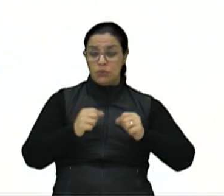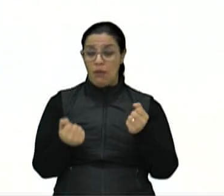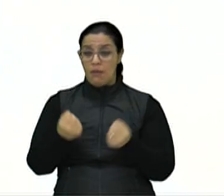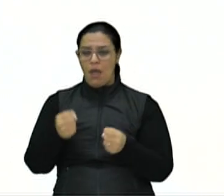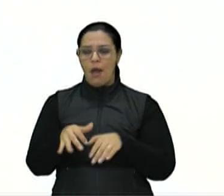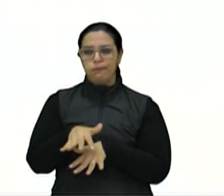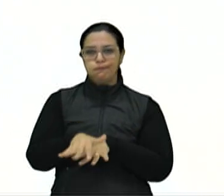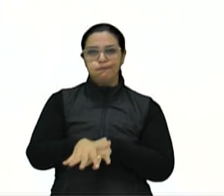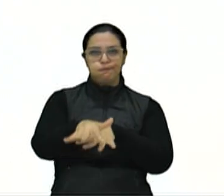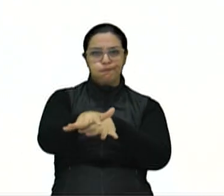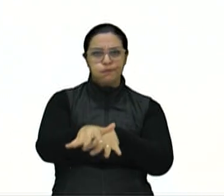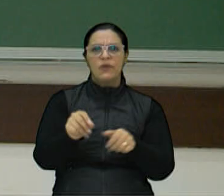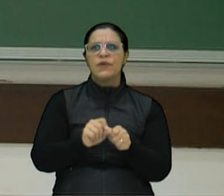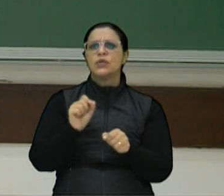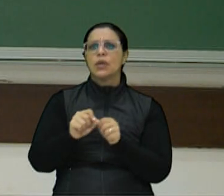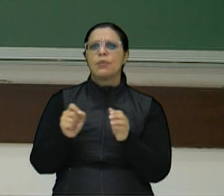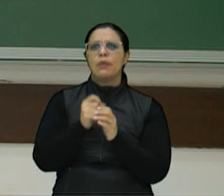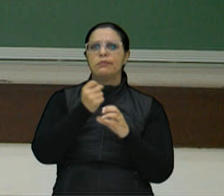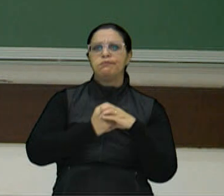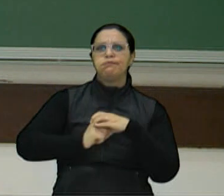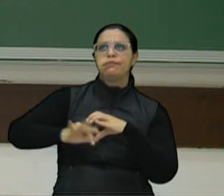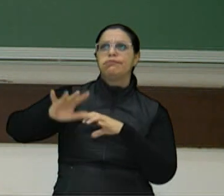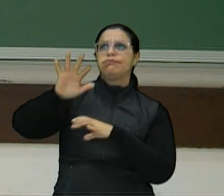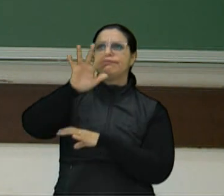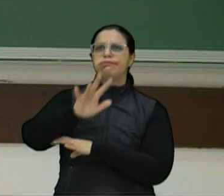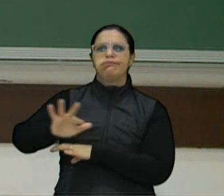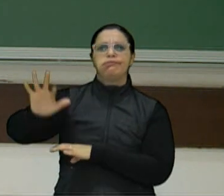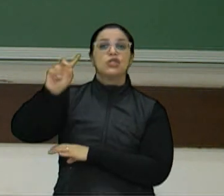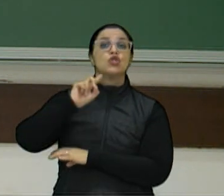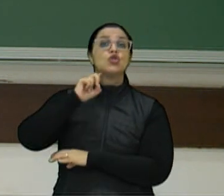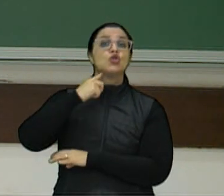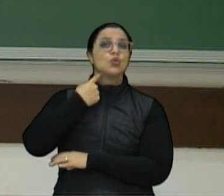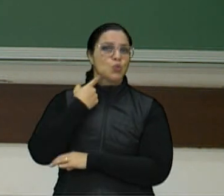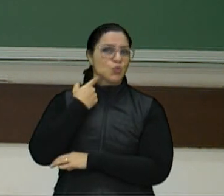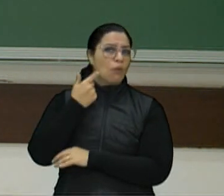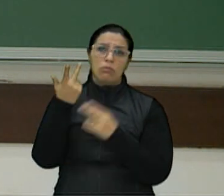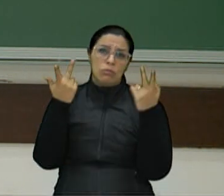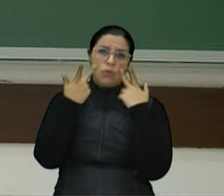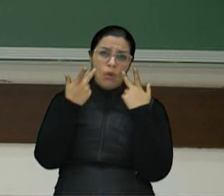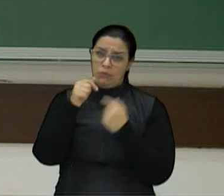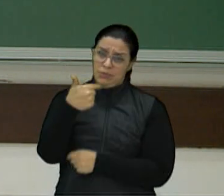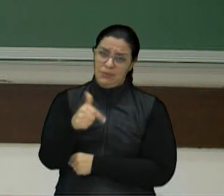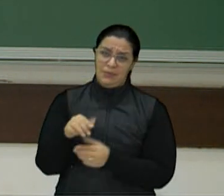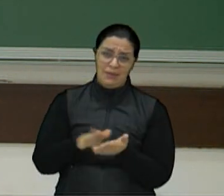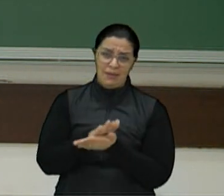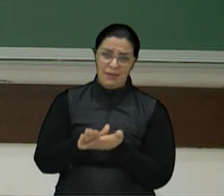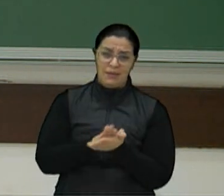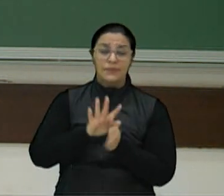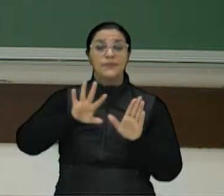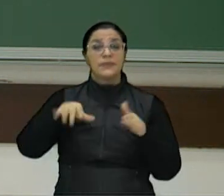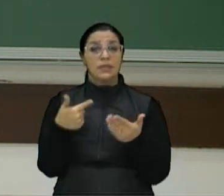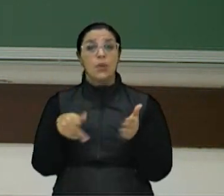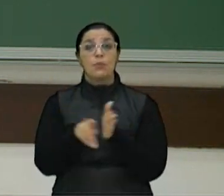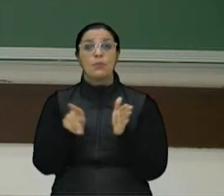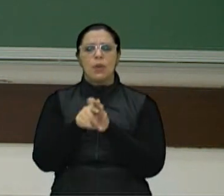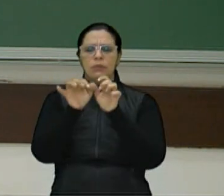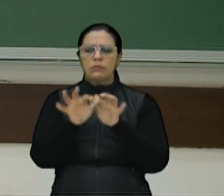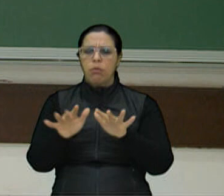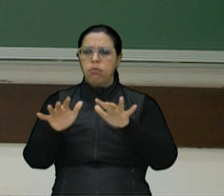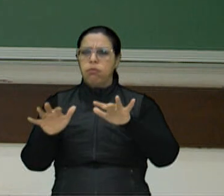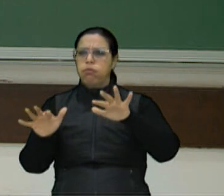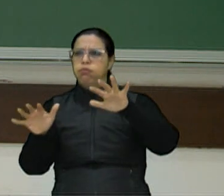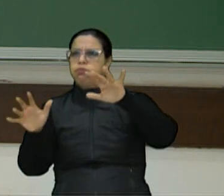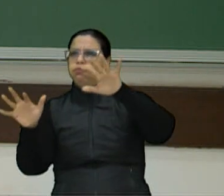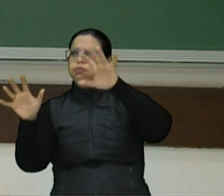automóvel. O que a gente faz? Joga na atmosfera coisas que não eram comuns, e daí o vapor se